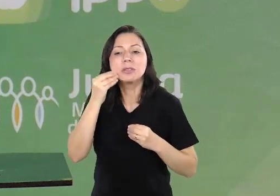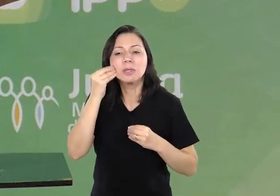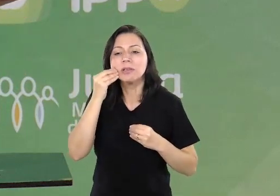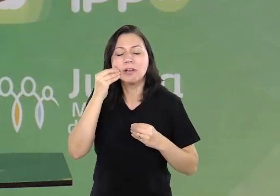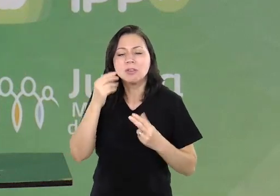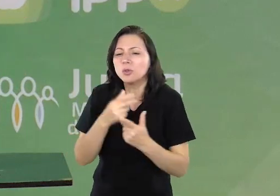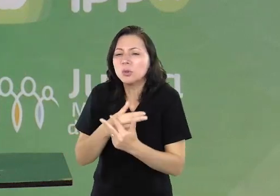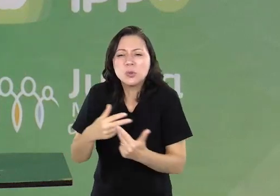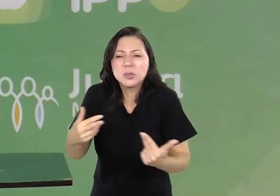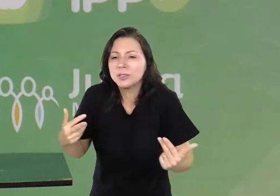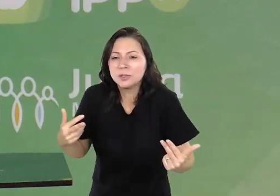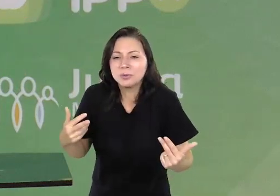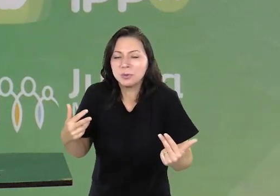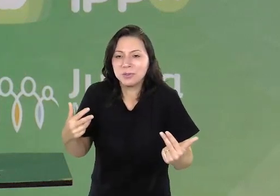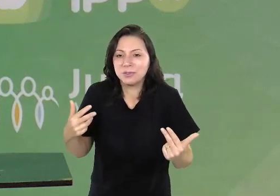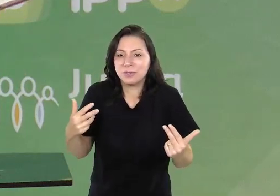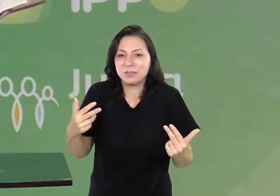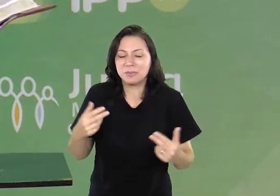vida